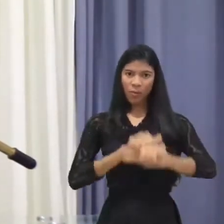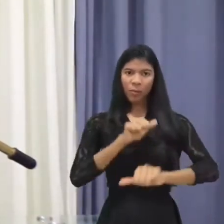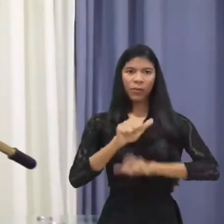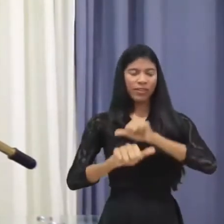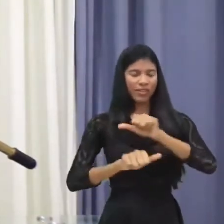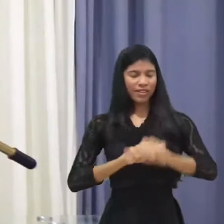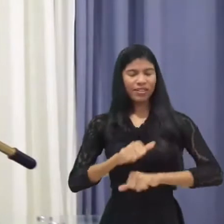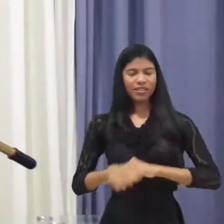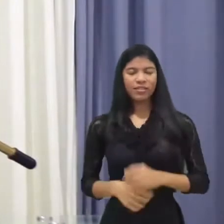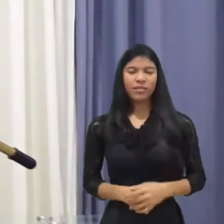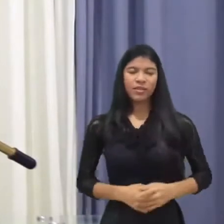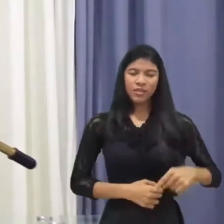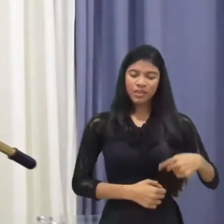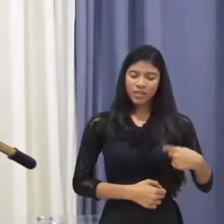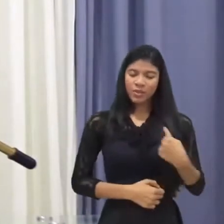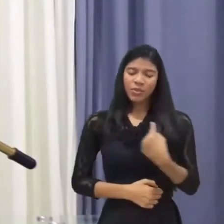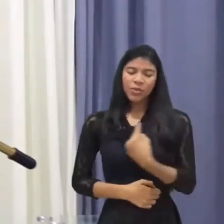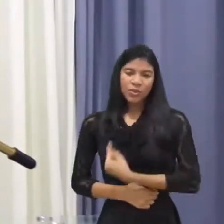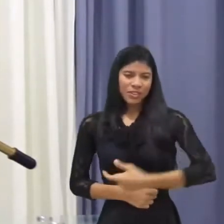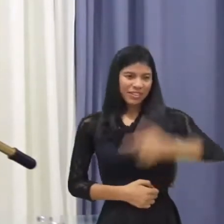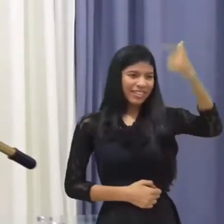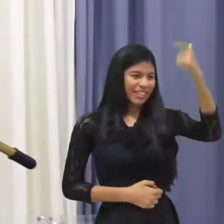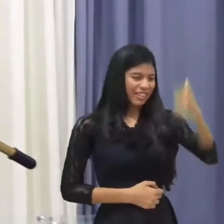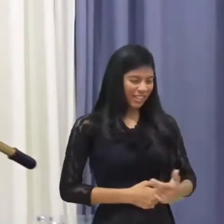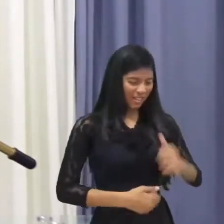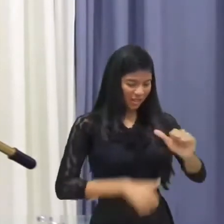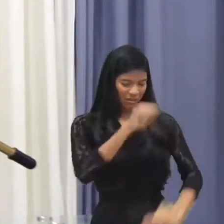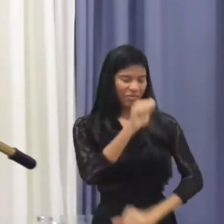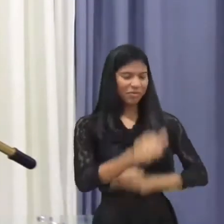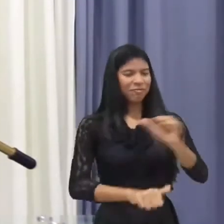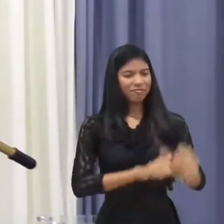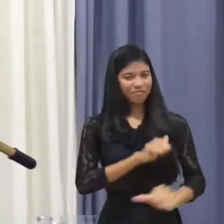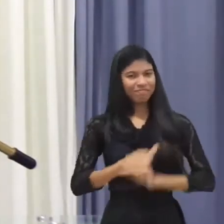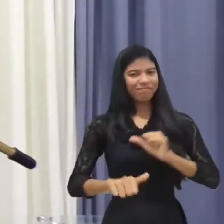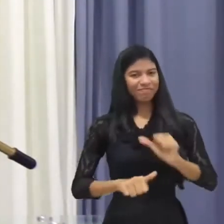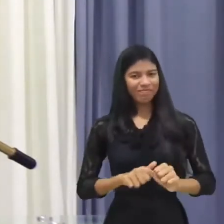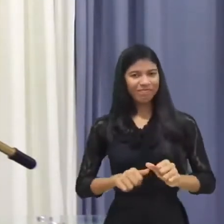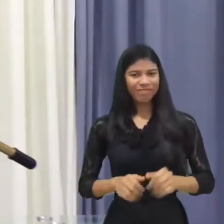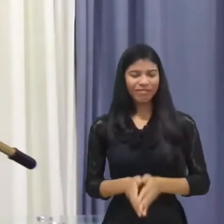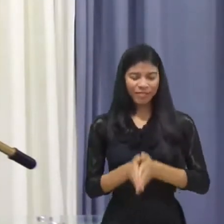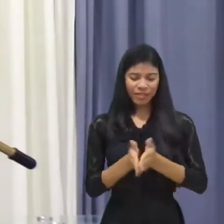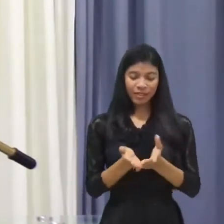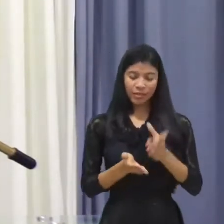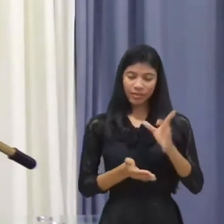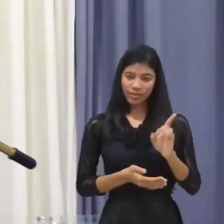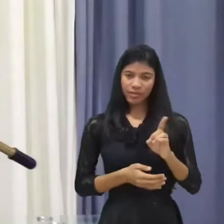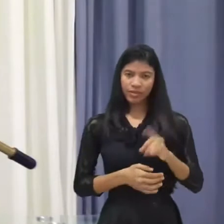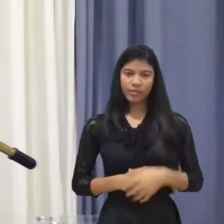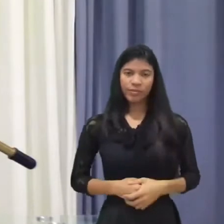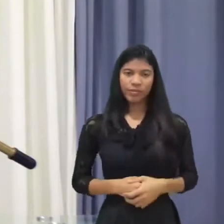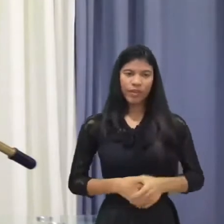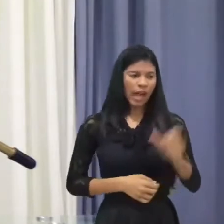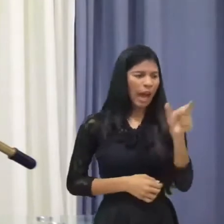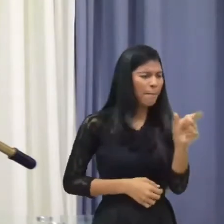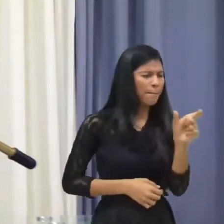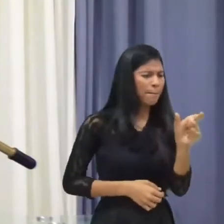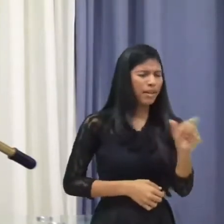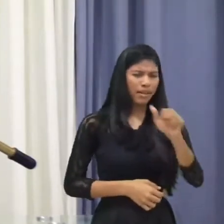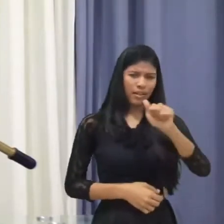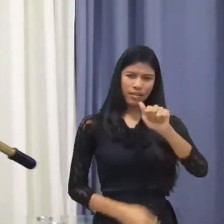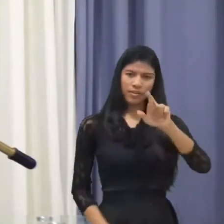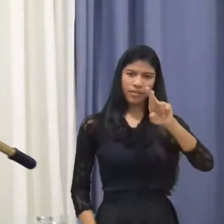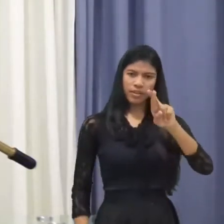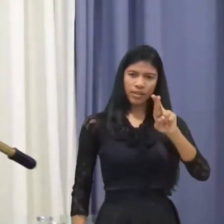incorruptíveis e nós seremos transformados. A palavra arrebatamento traduz a palavra